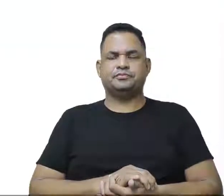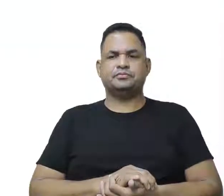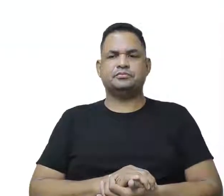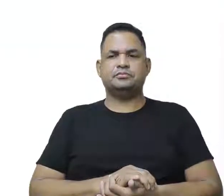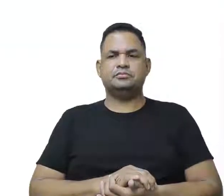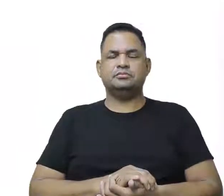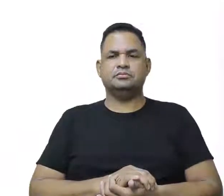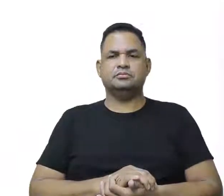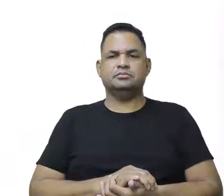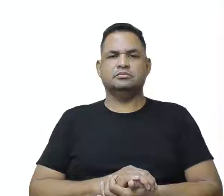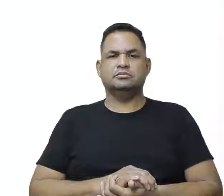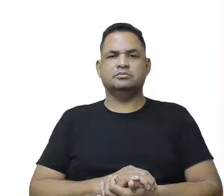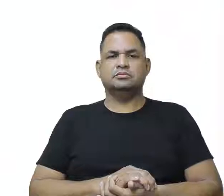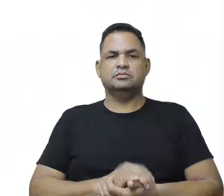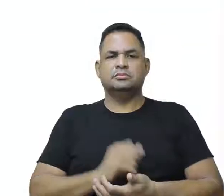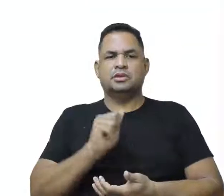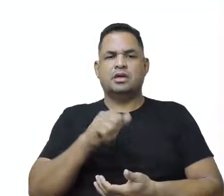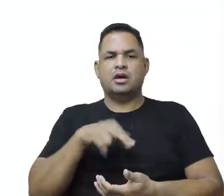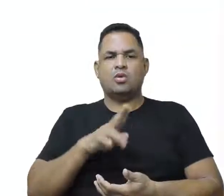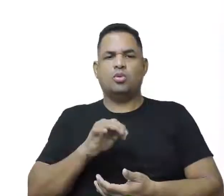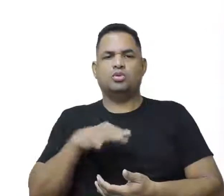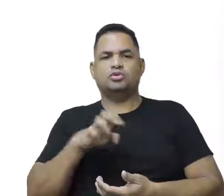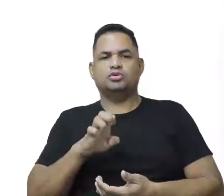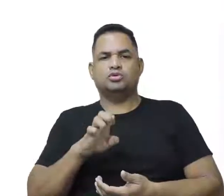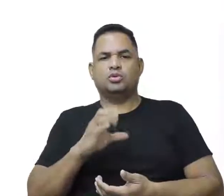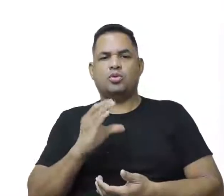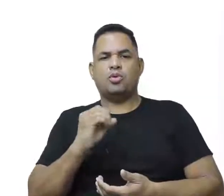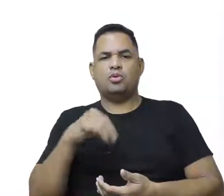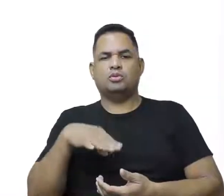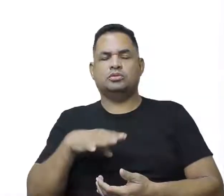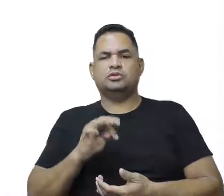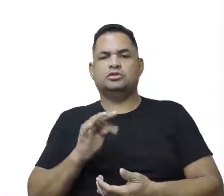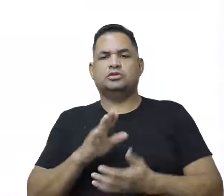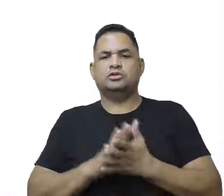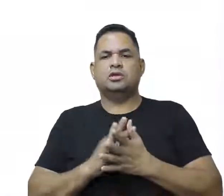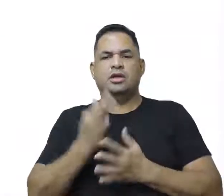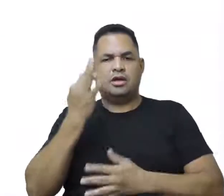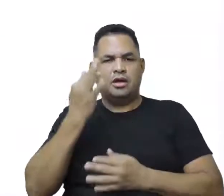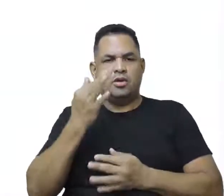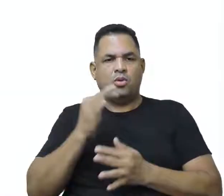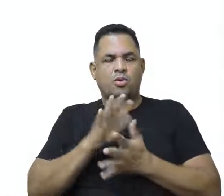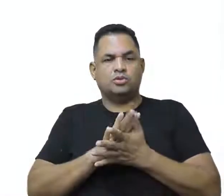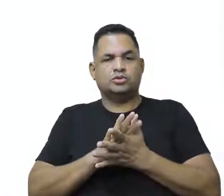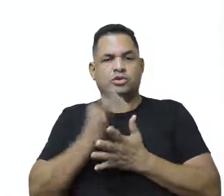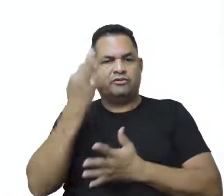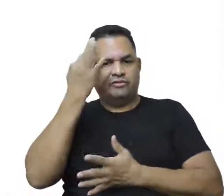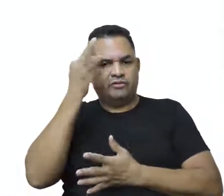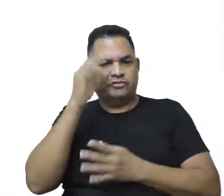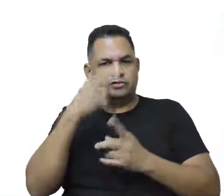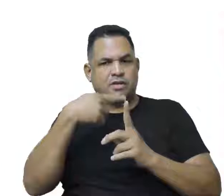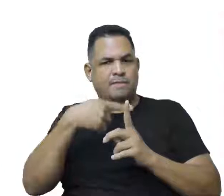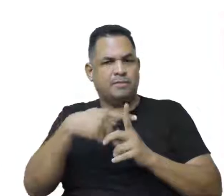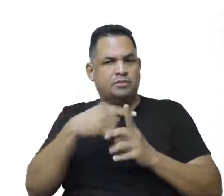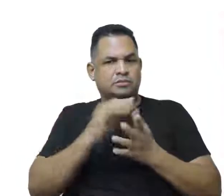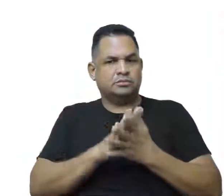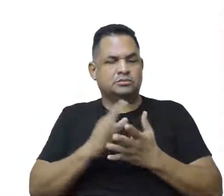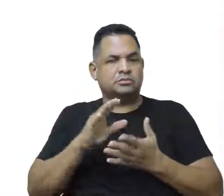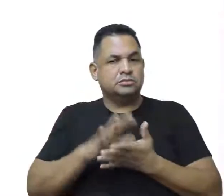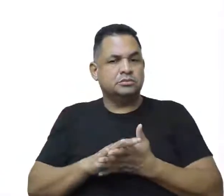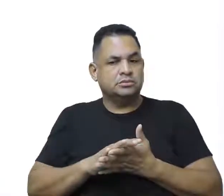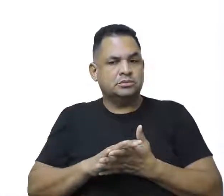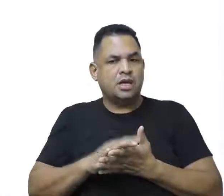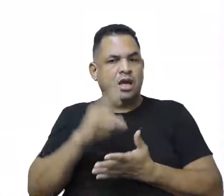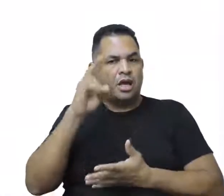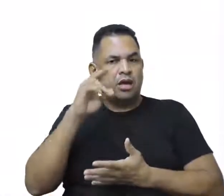E aí o Augusto Comte, em seu curso de filosofia positiva, retomou o sentido da ideologia utilizada lá pelo